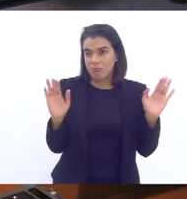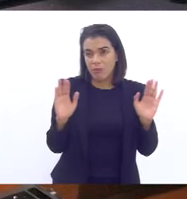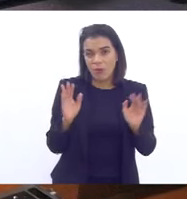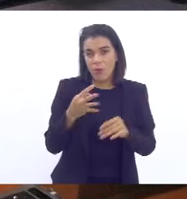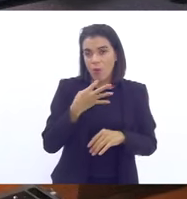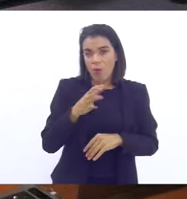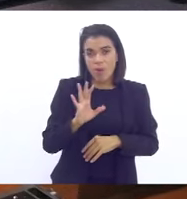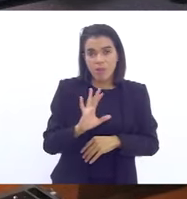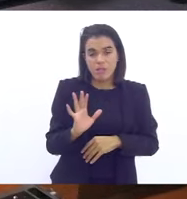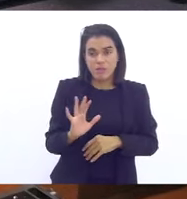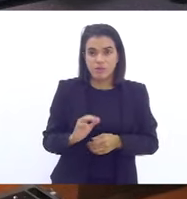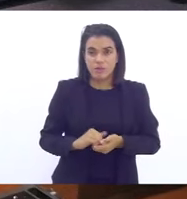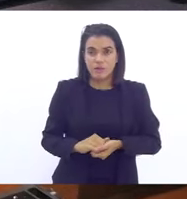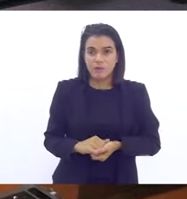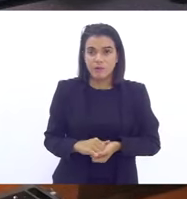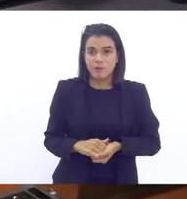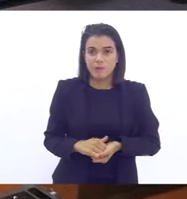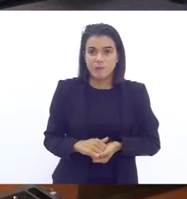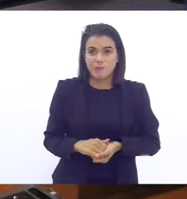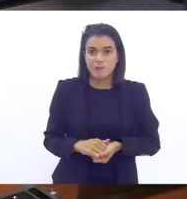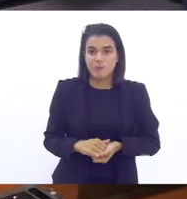tema.